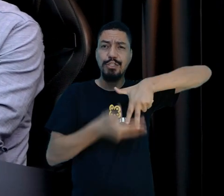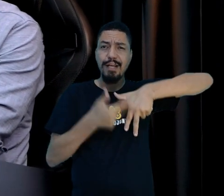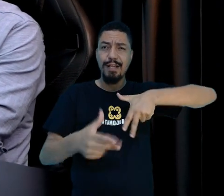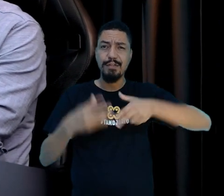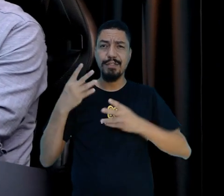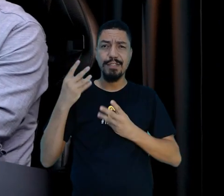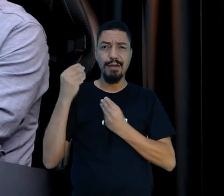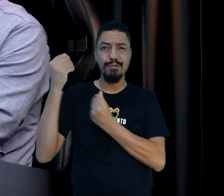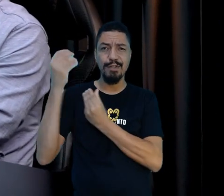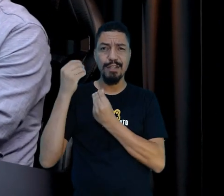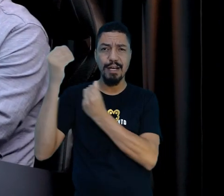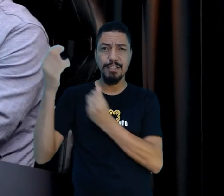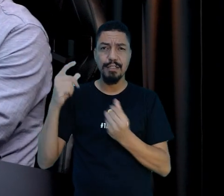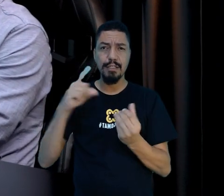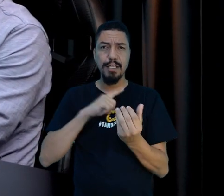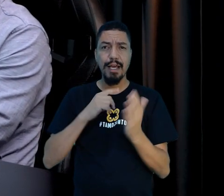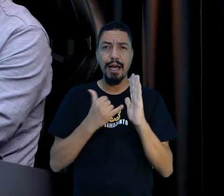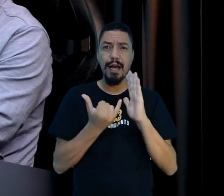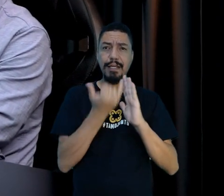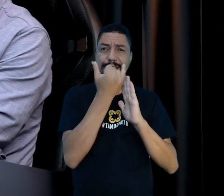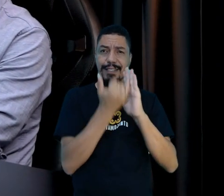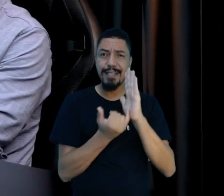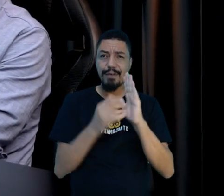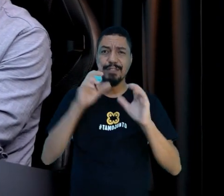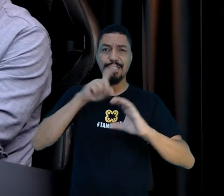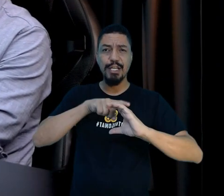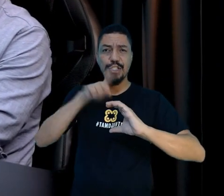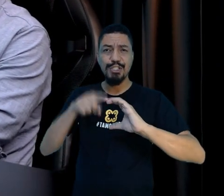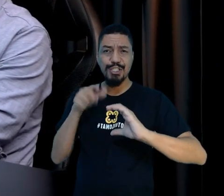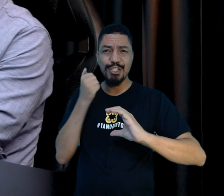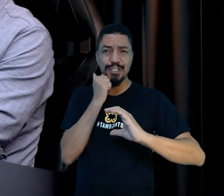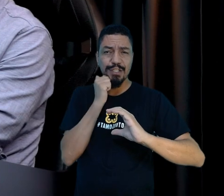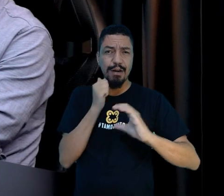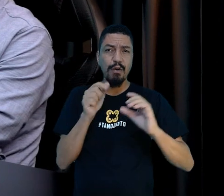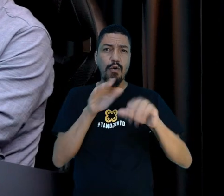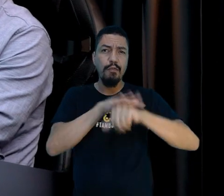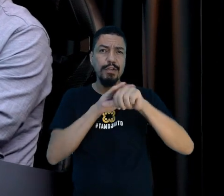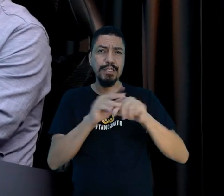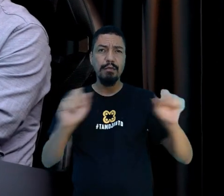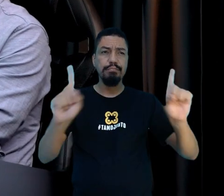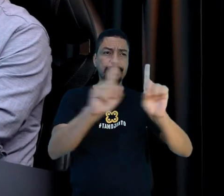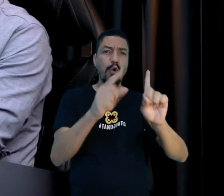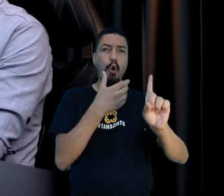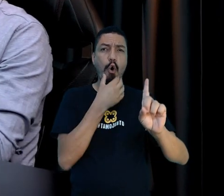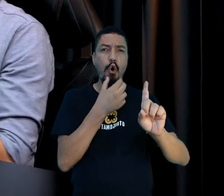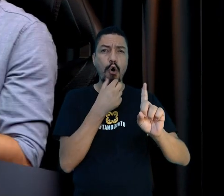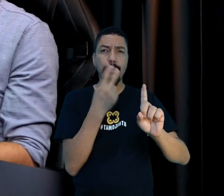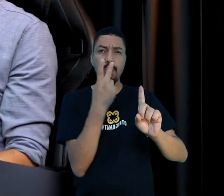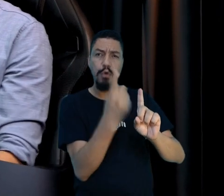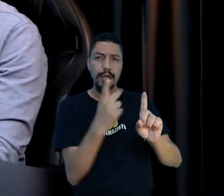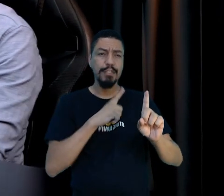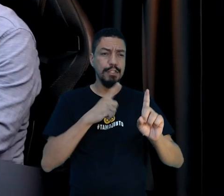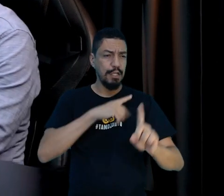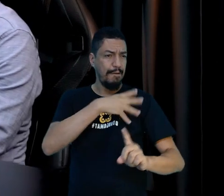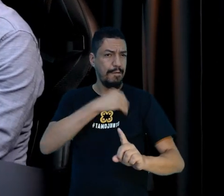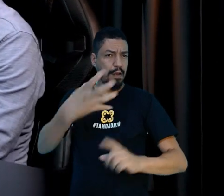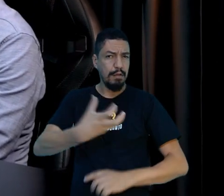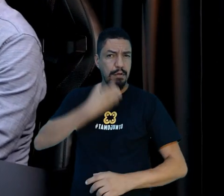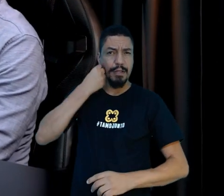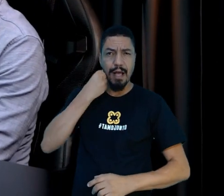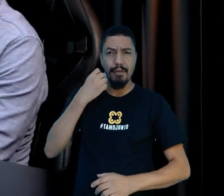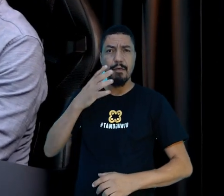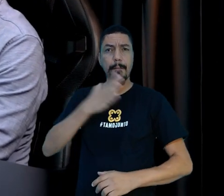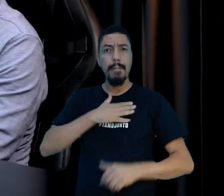Então eu fiz iniciação científica com pais homossexuais, casais de homens que tinham filhos. No meu mestrado eu estudei as famílias inteiras,